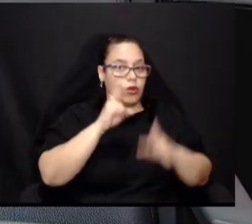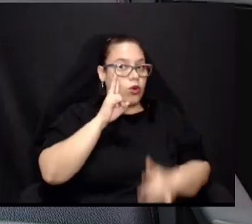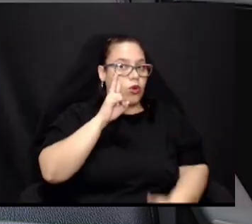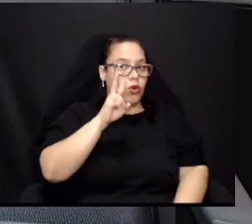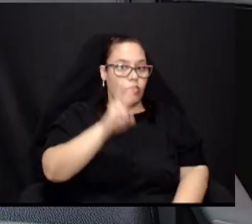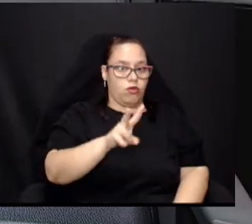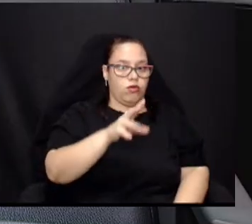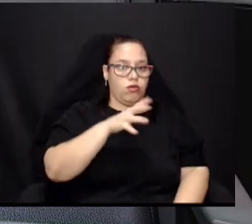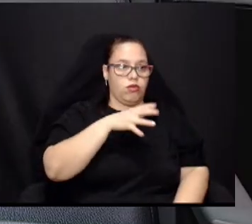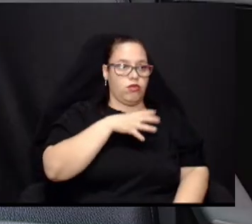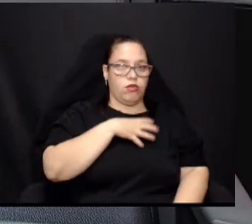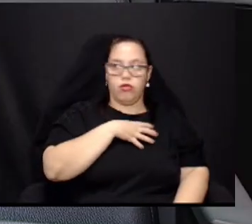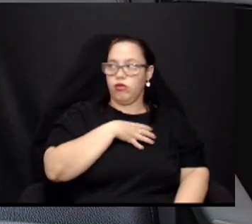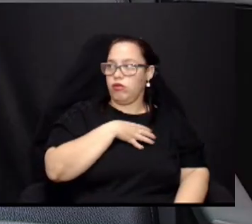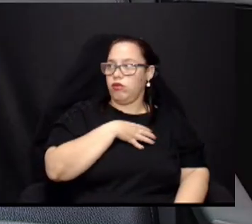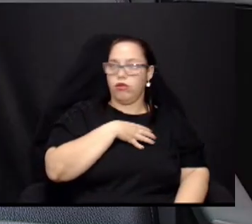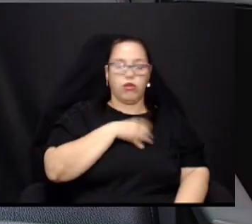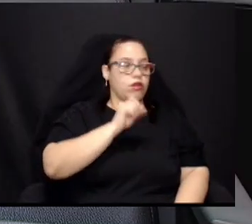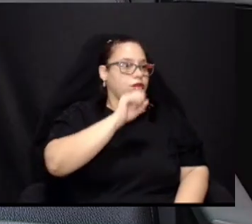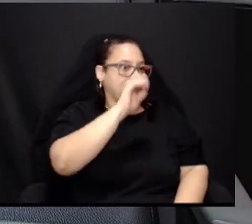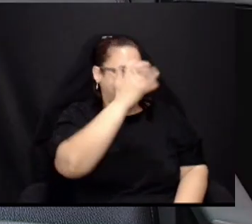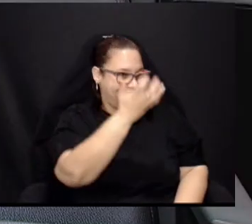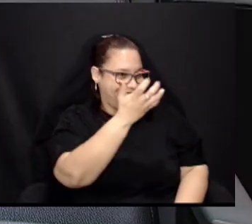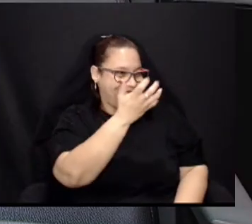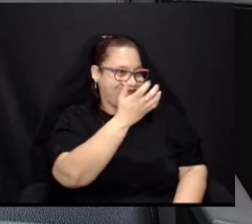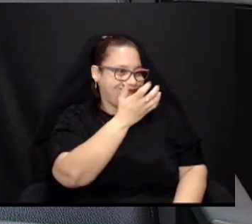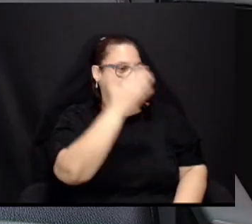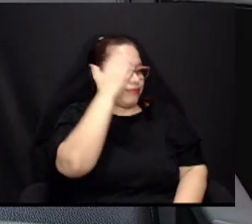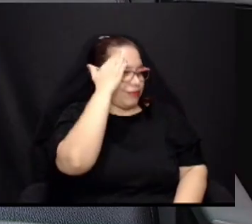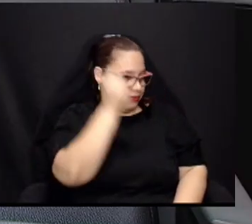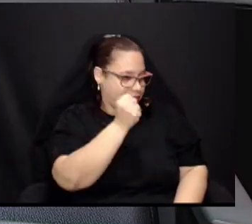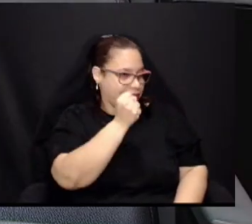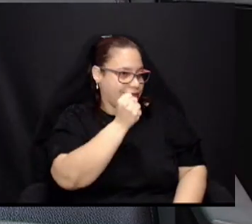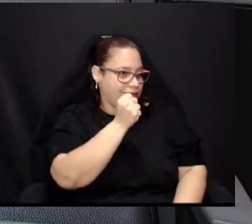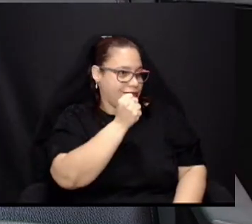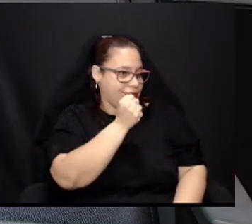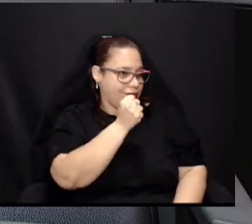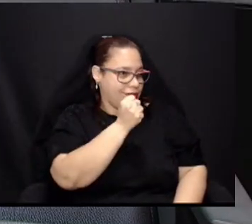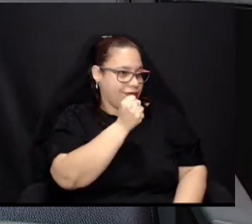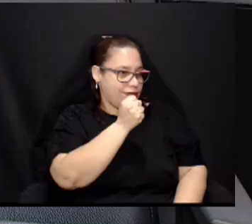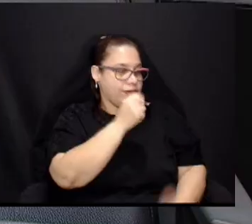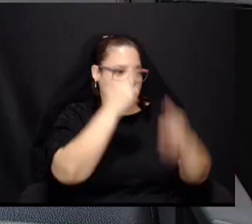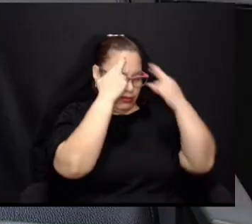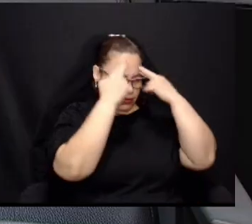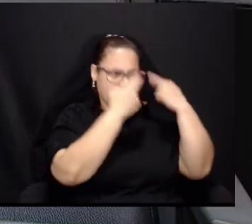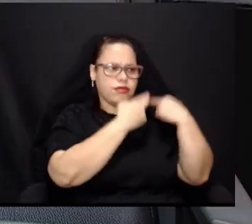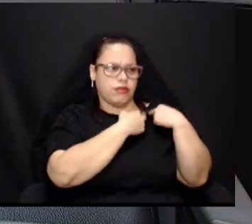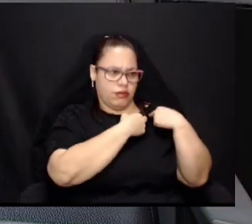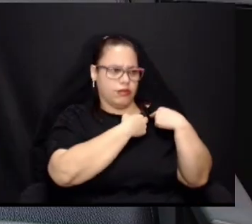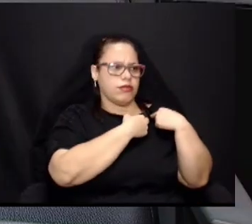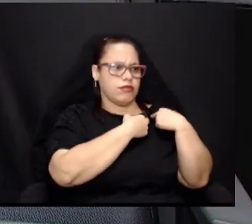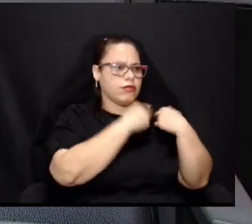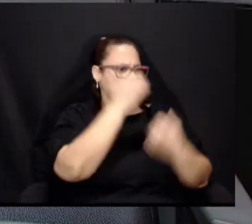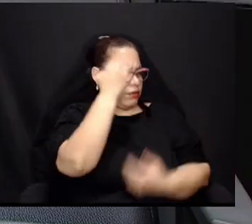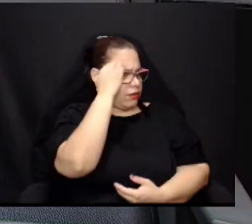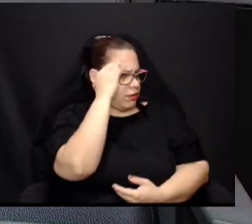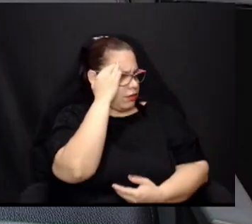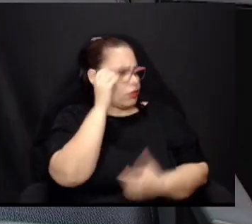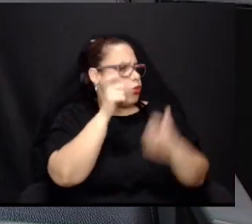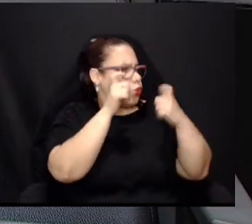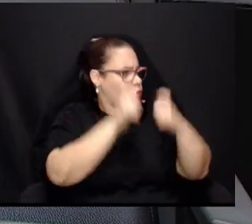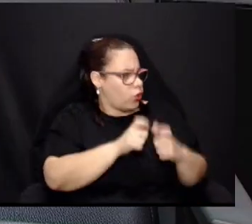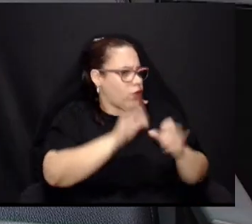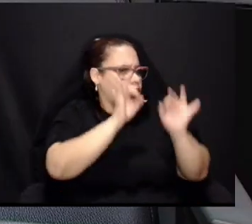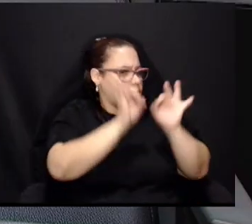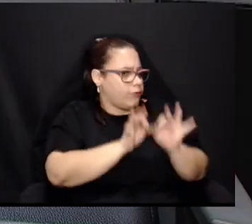gente já sabe o que está acontecendo, já sabe o que está rolando. E todo mundo tem bastante também responsabilidade, né? Entende como funciona o setor. Então ninguém se